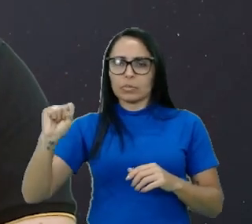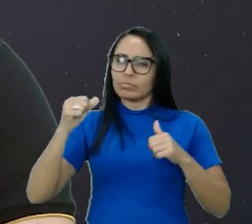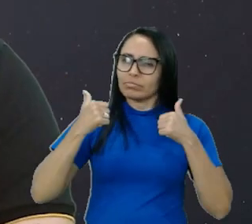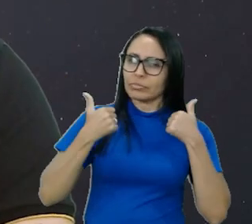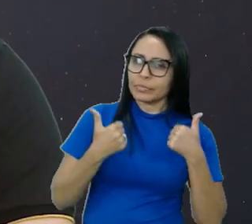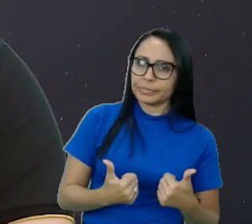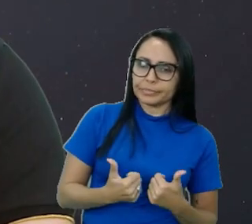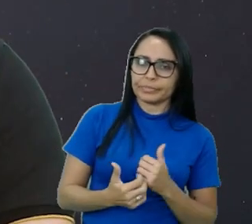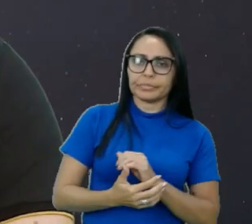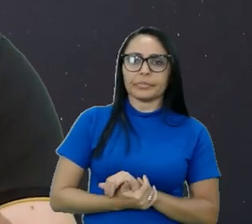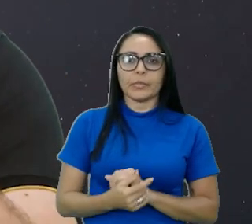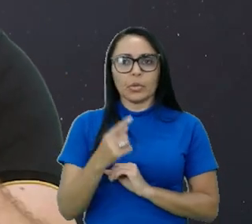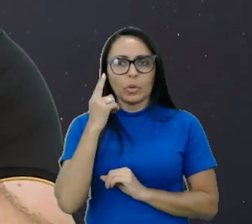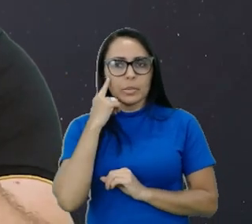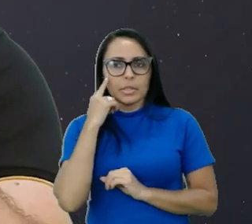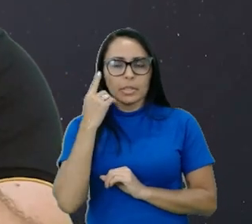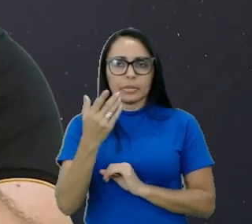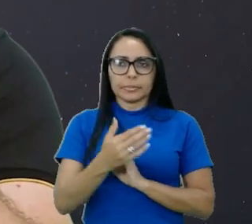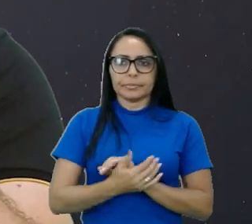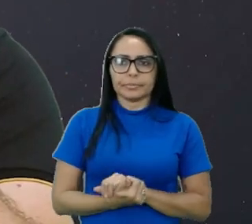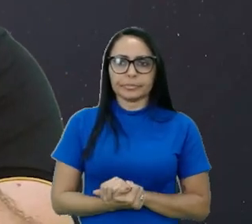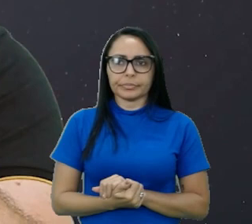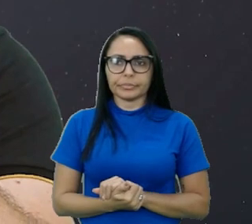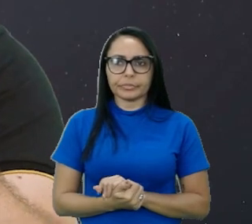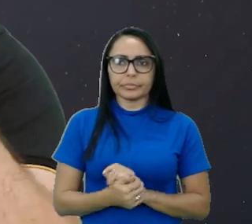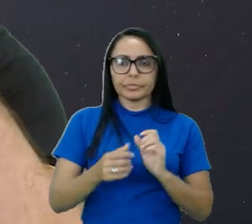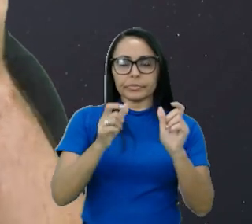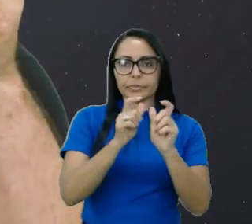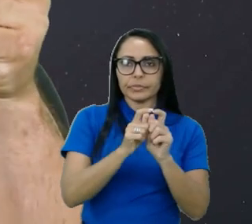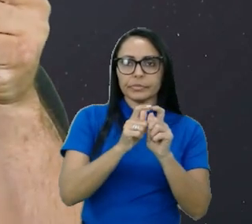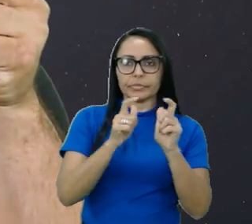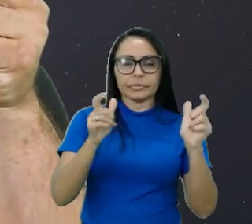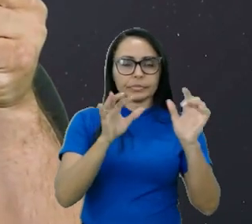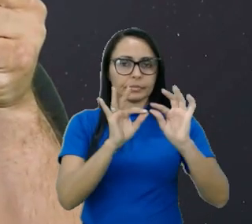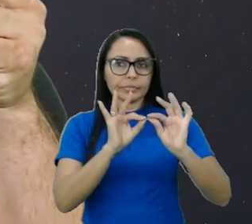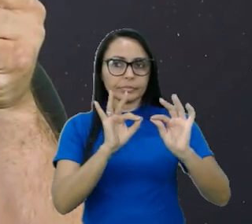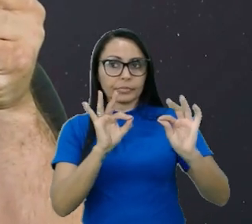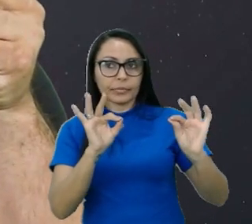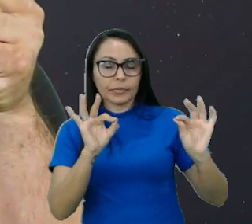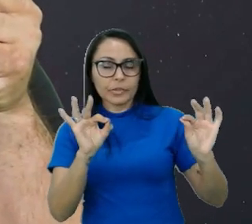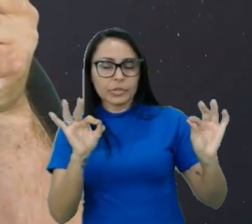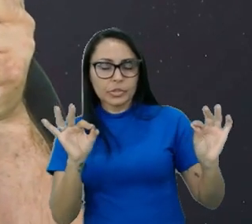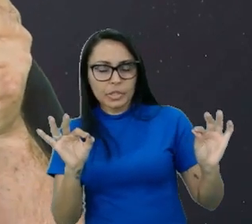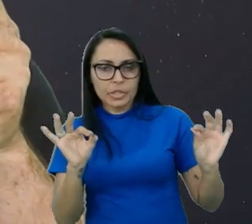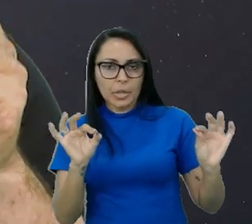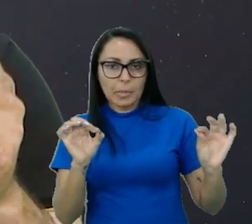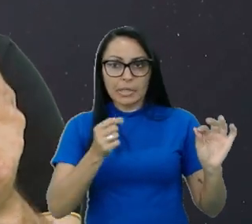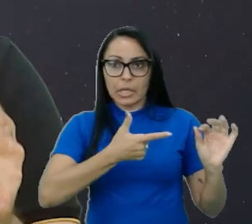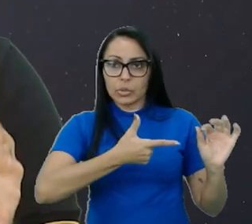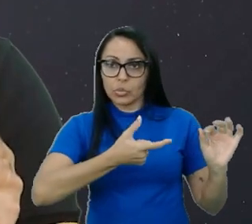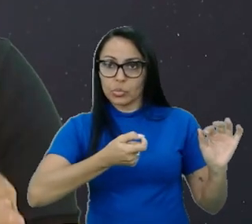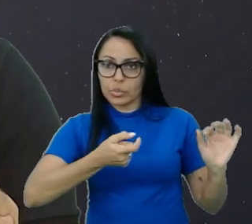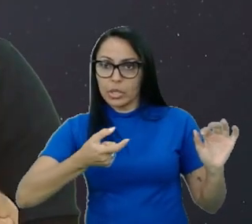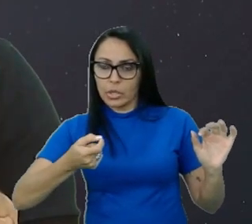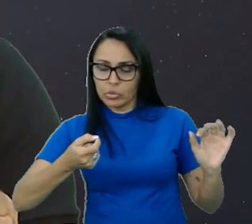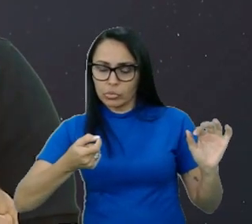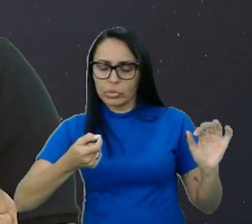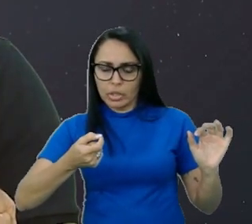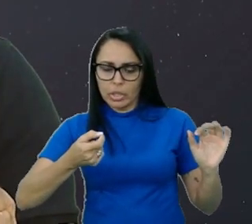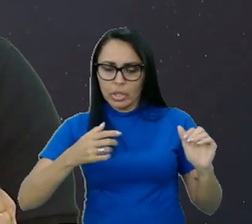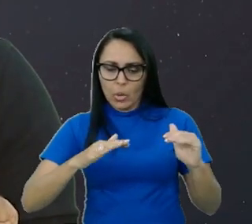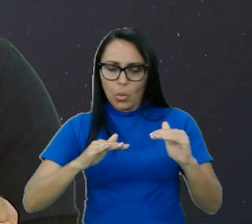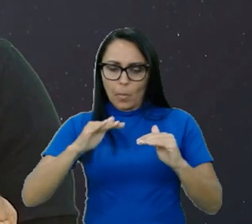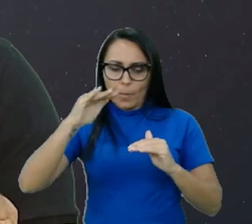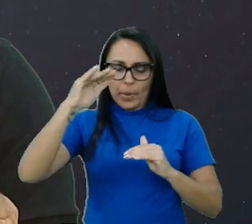bola! Então observe que se eu aumentar a distância percorrida para 200 e aumentar o